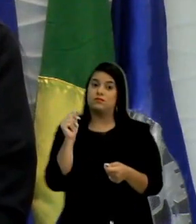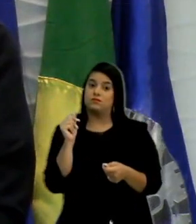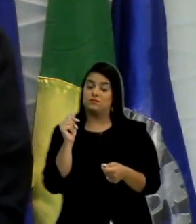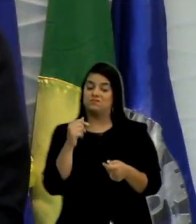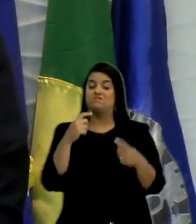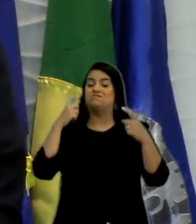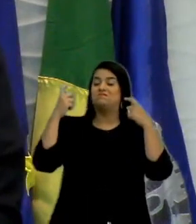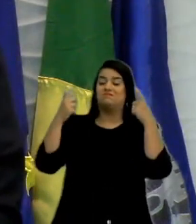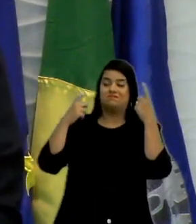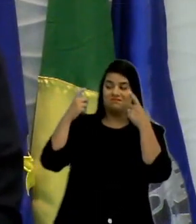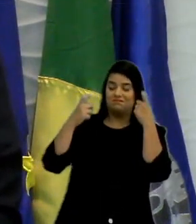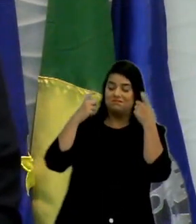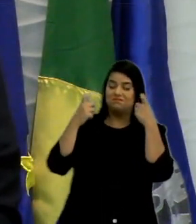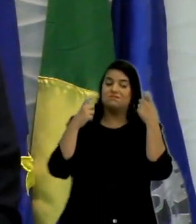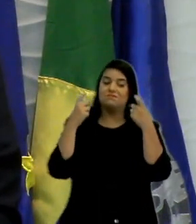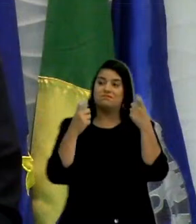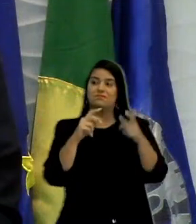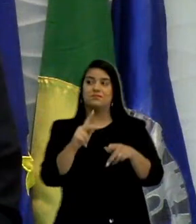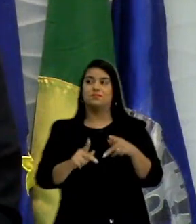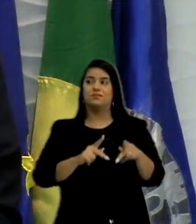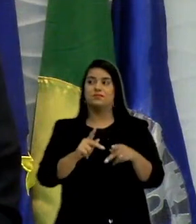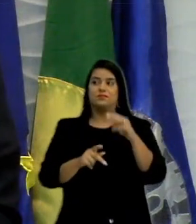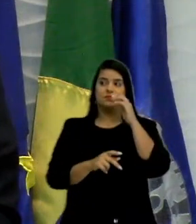Porque o empresário está trabalhando.